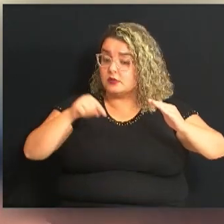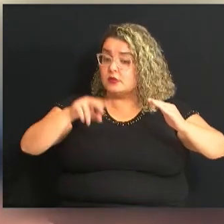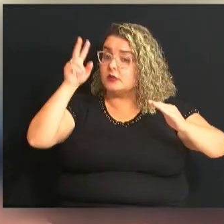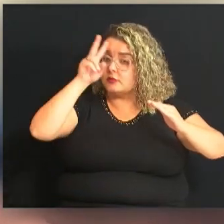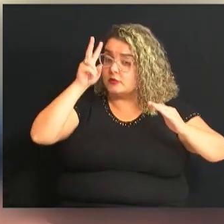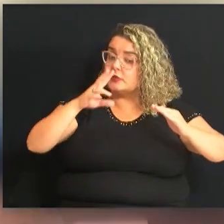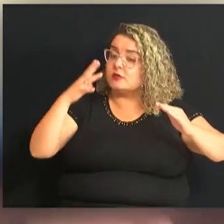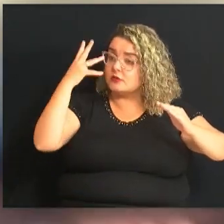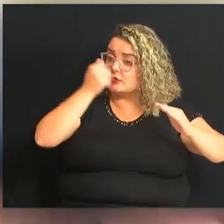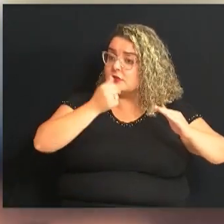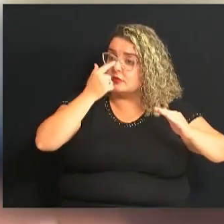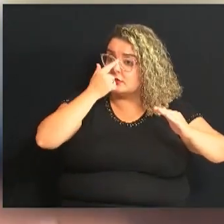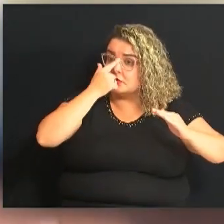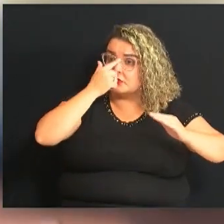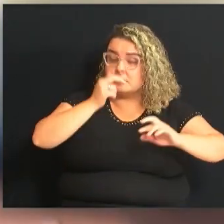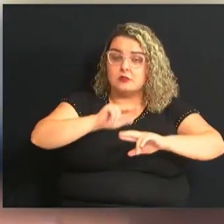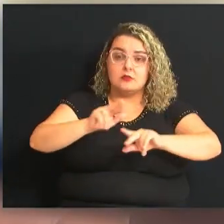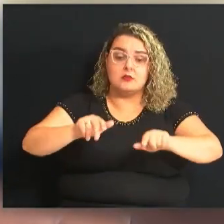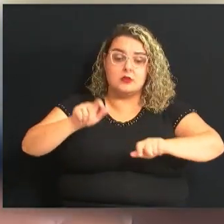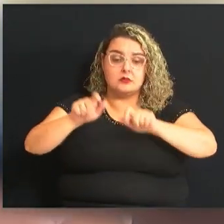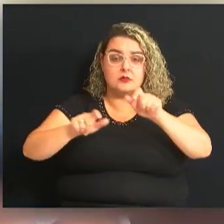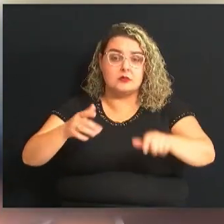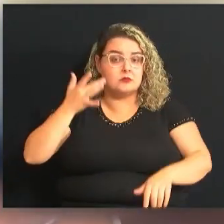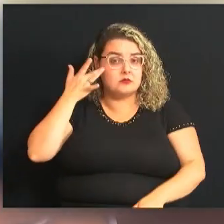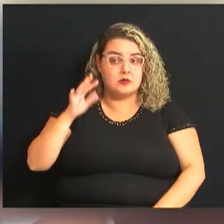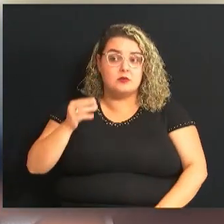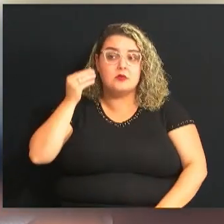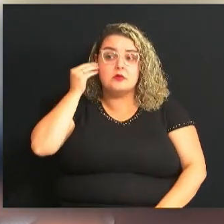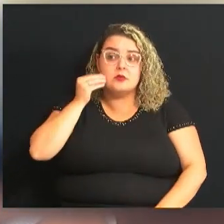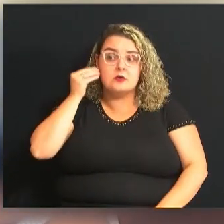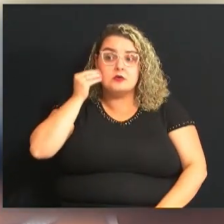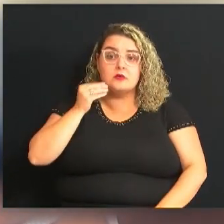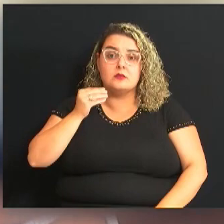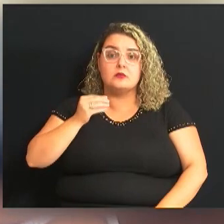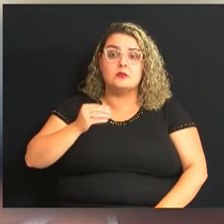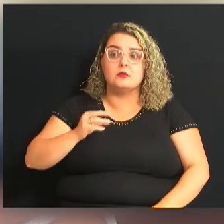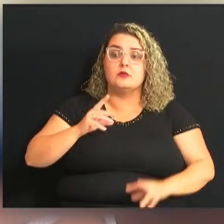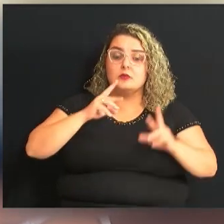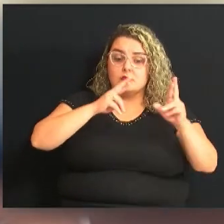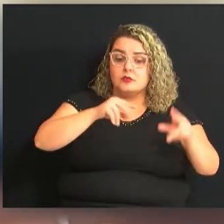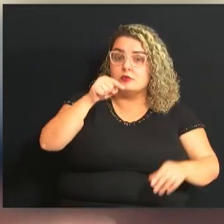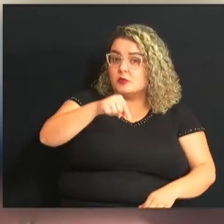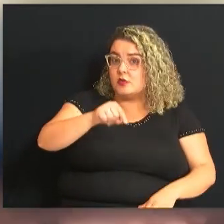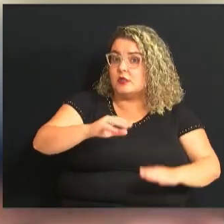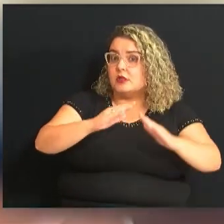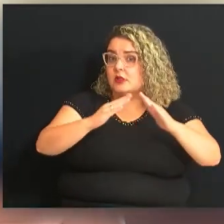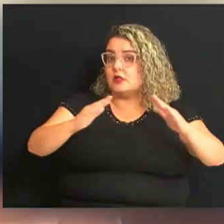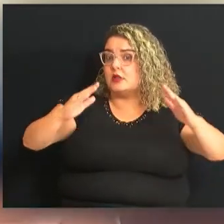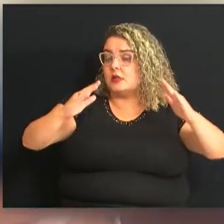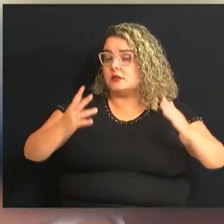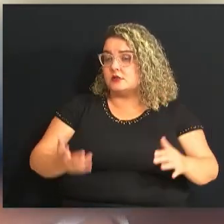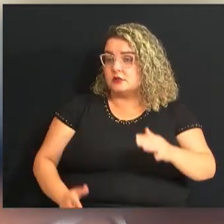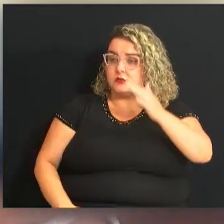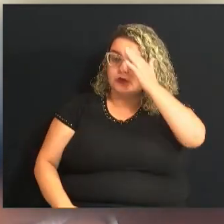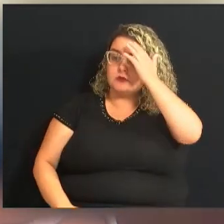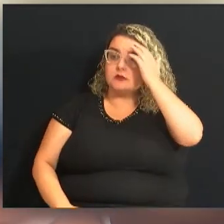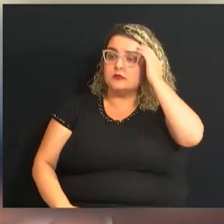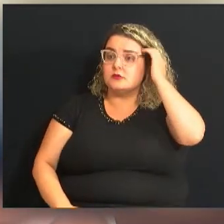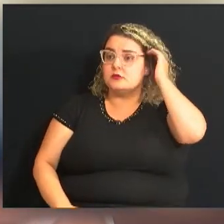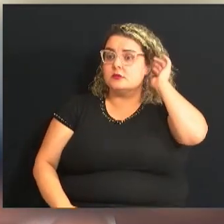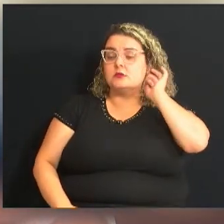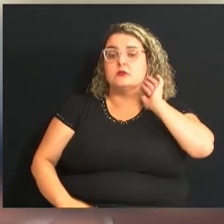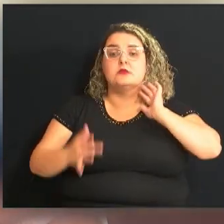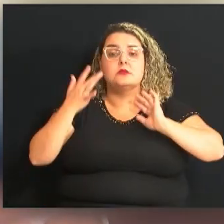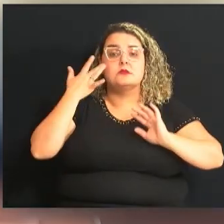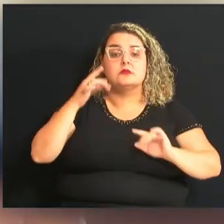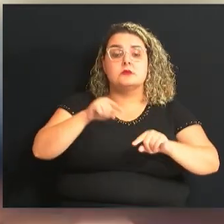Muitas pessoas não sabem que Dom Pedro pernoitou ali e dormiu ali. Muitas pessoas não sabem que ali tinha uma senzala de